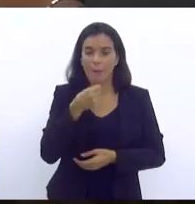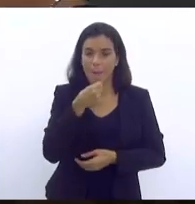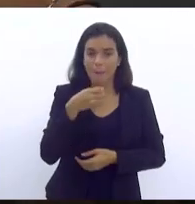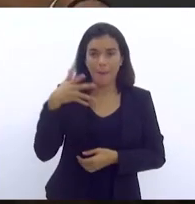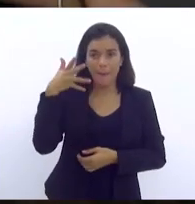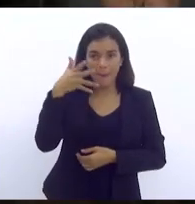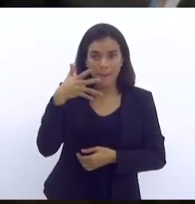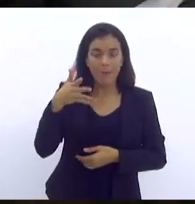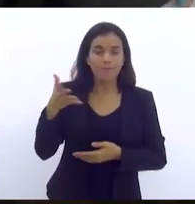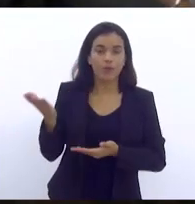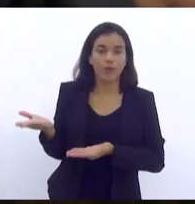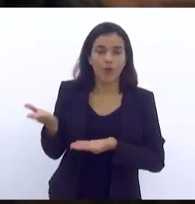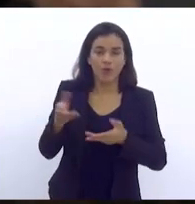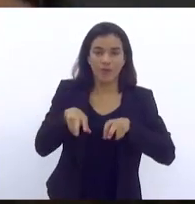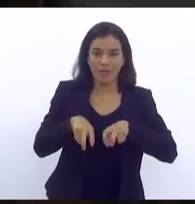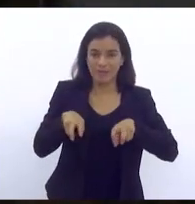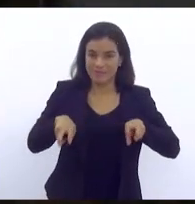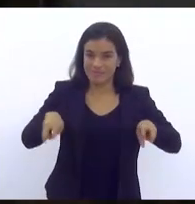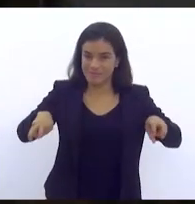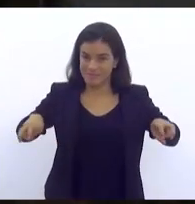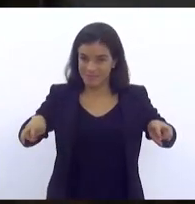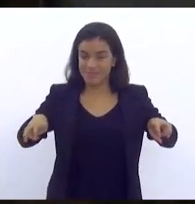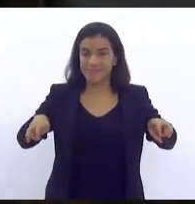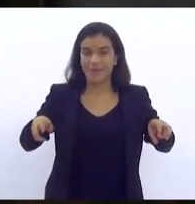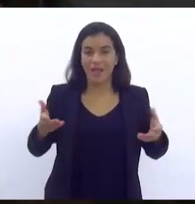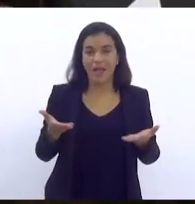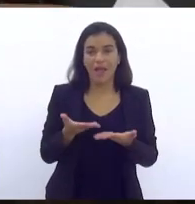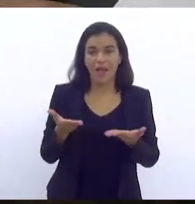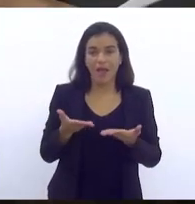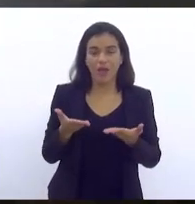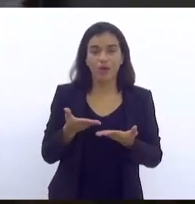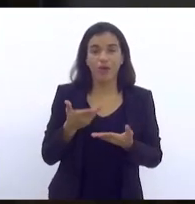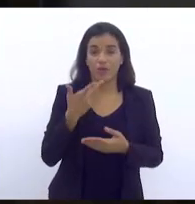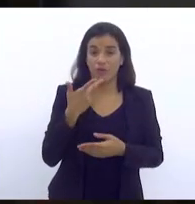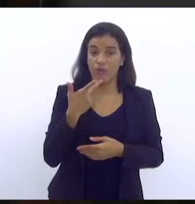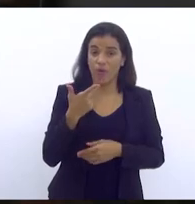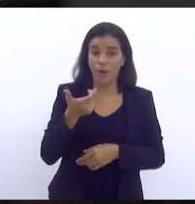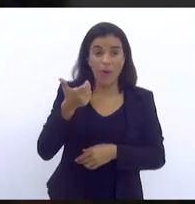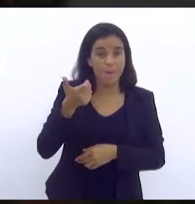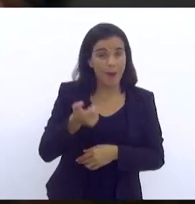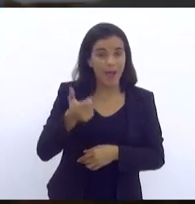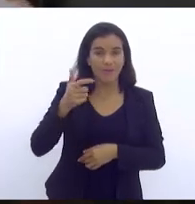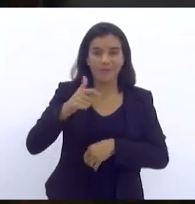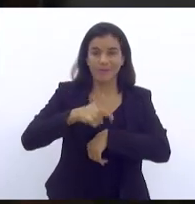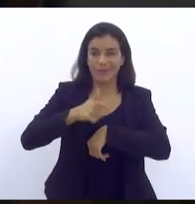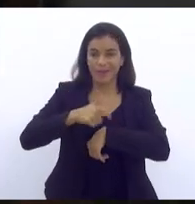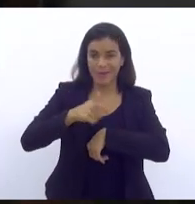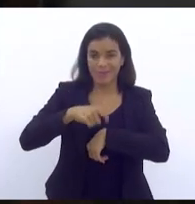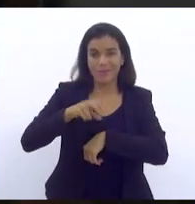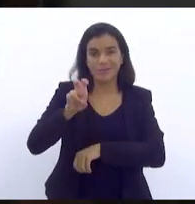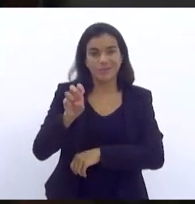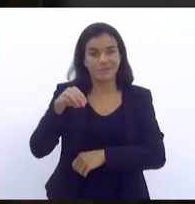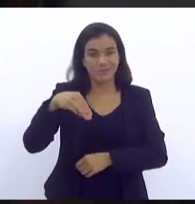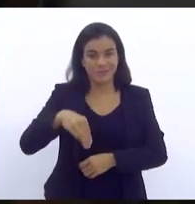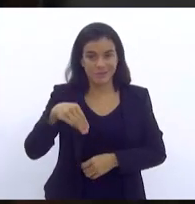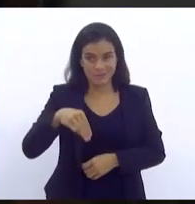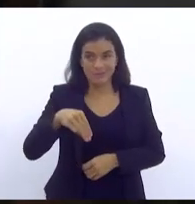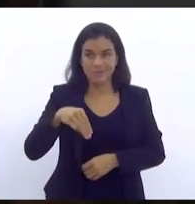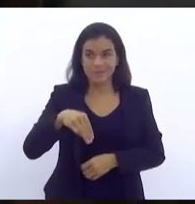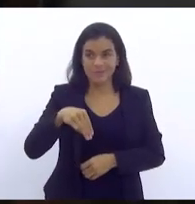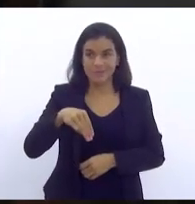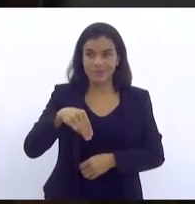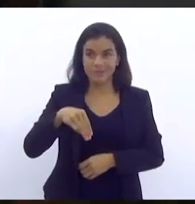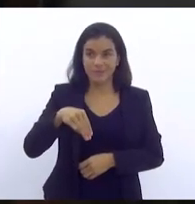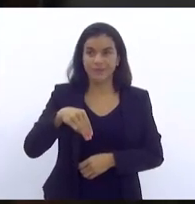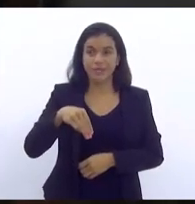pros nossos convidados eu vou aqui contar o tempo o tempo é de 5 minutos né E